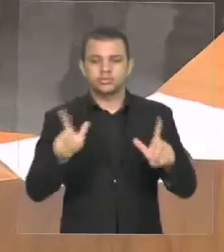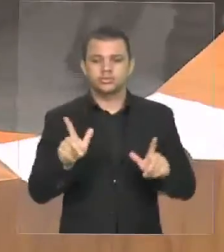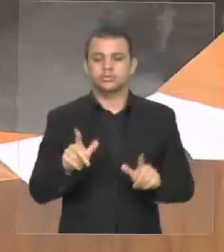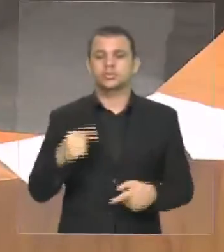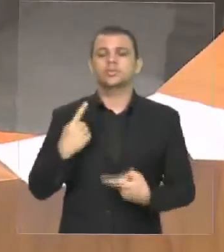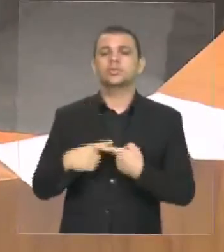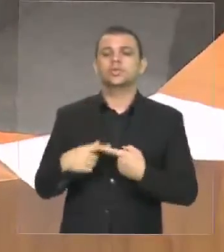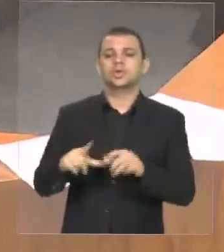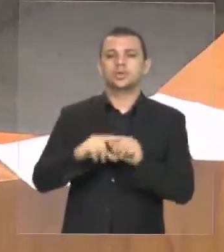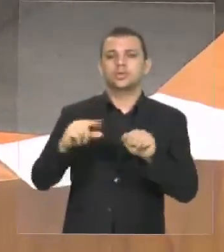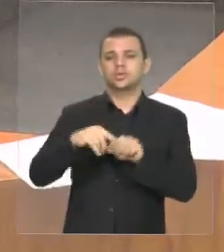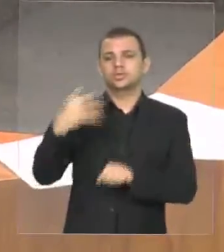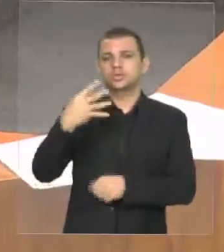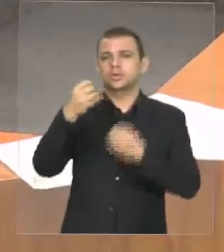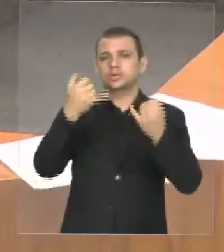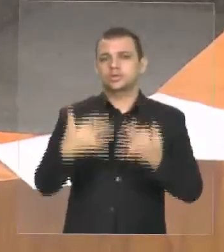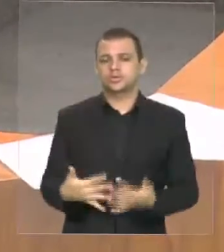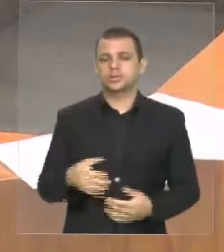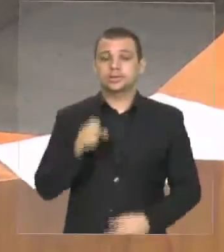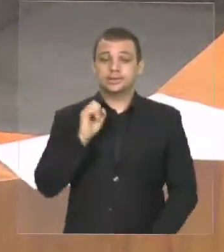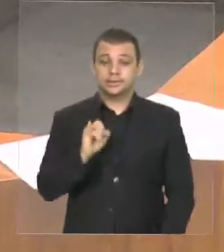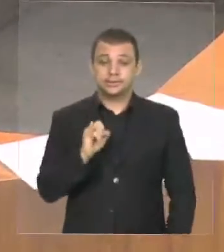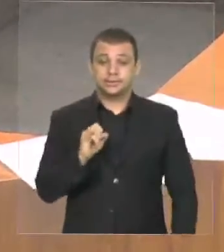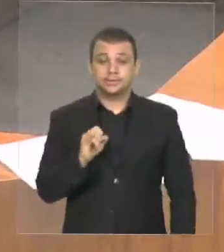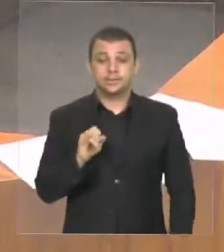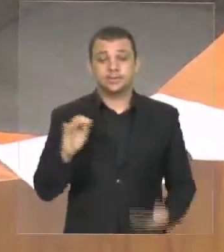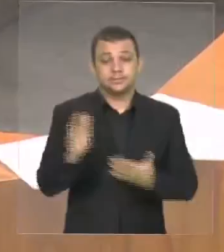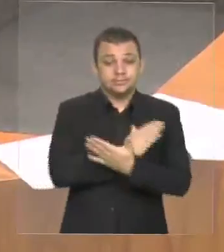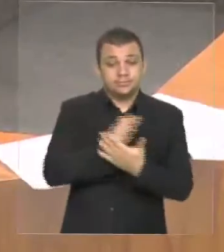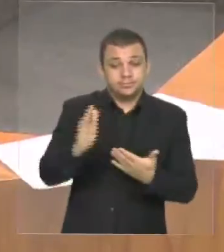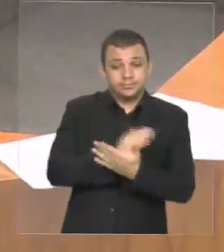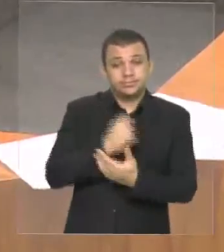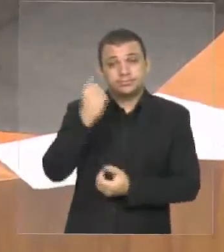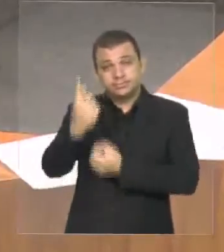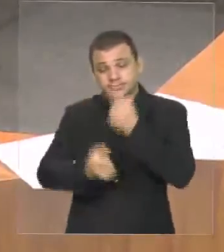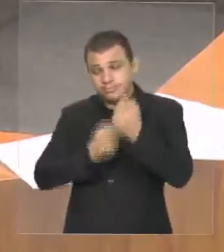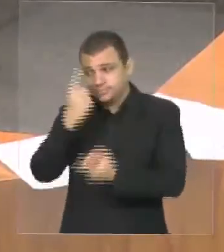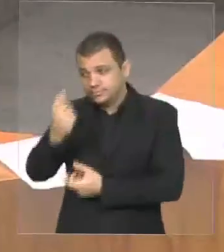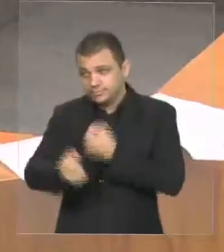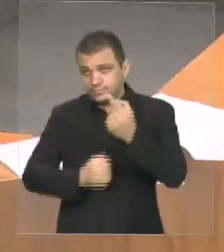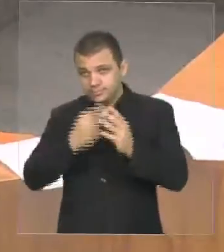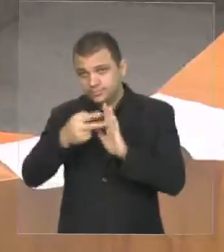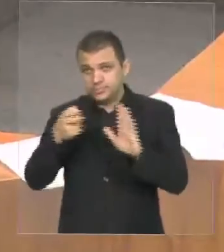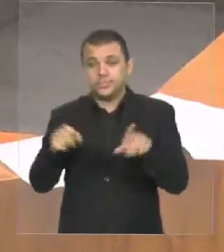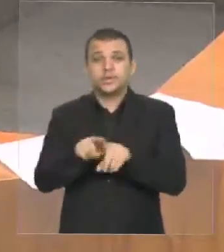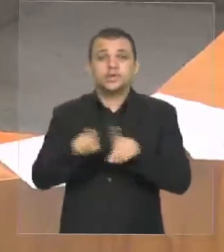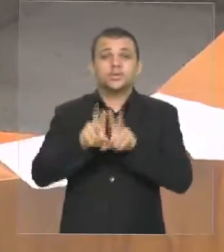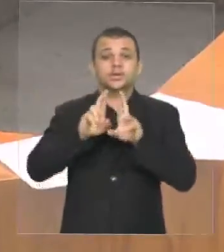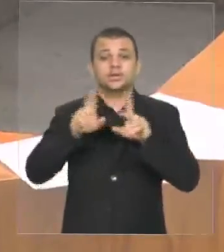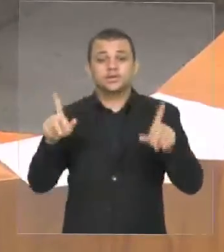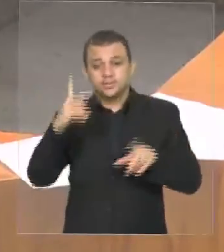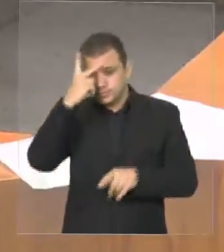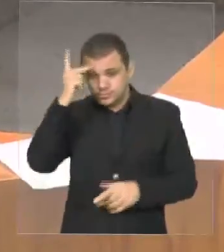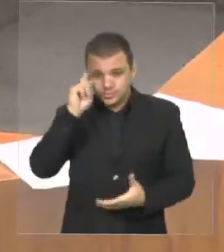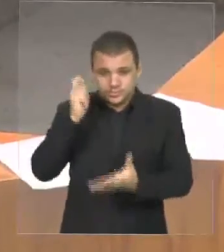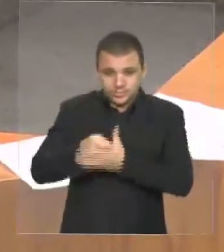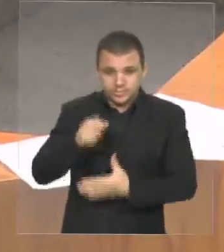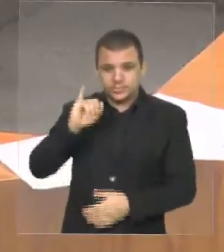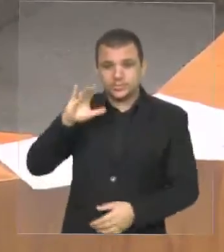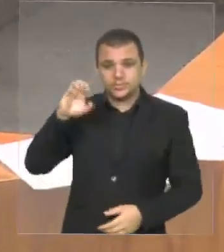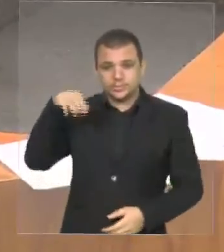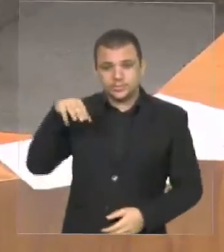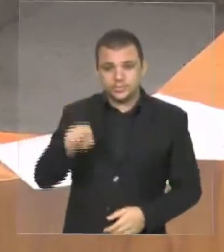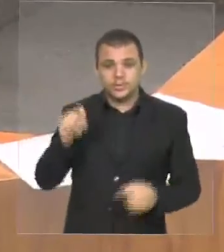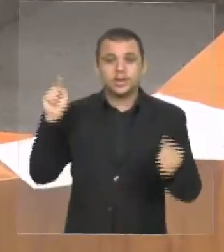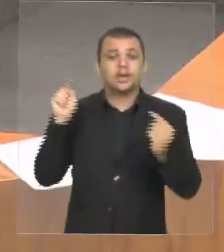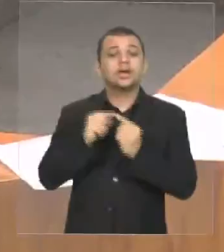diz que as exceções para a tributação e a diferença do diferimento do lançamento e do pagamento do ICMS, ela